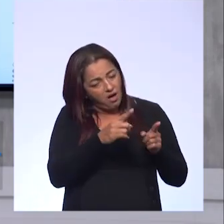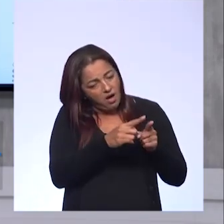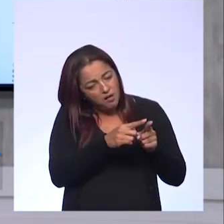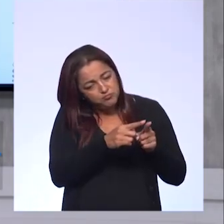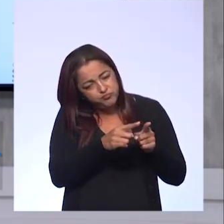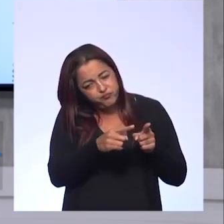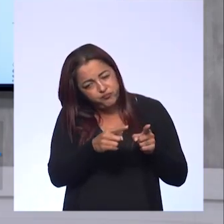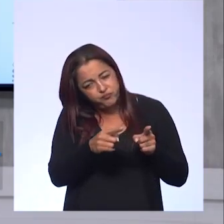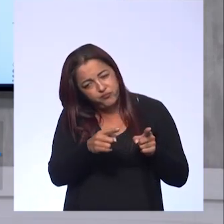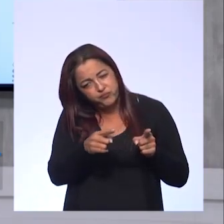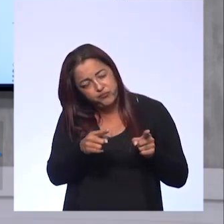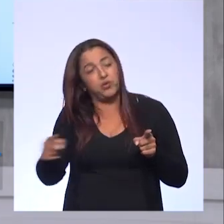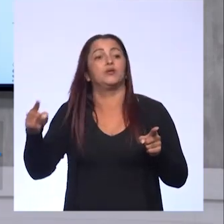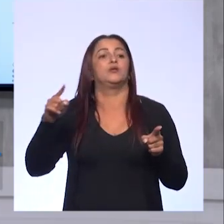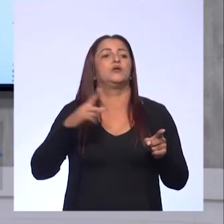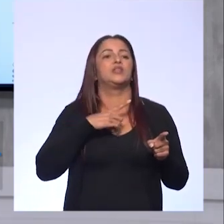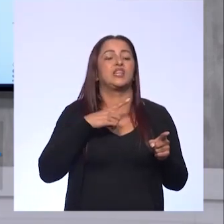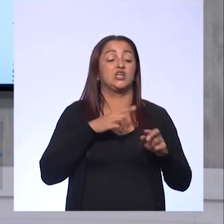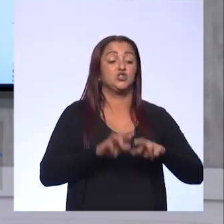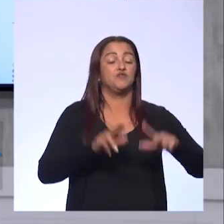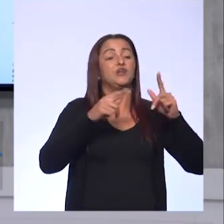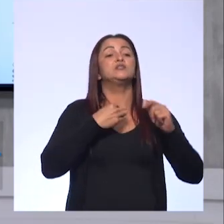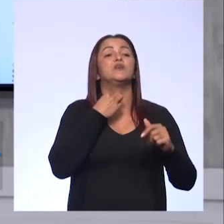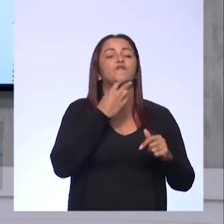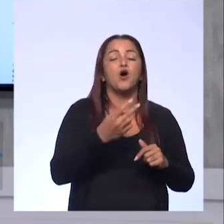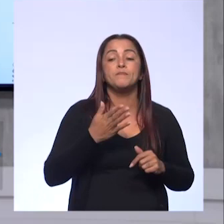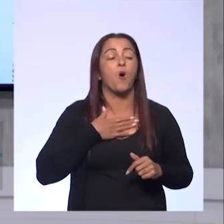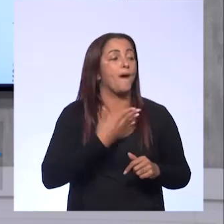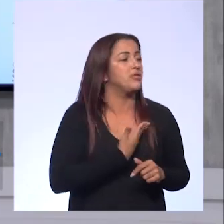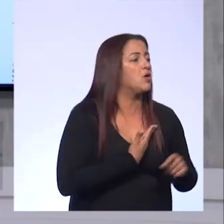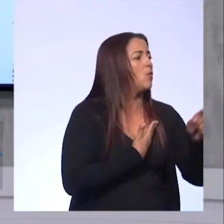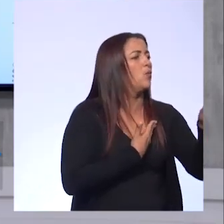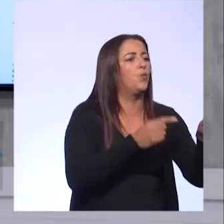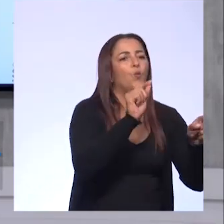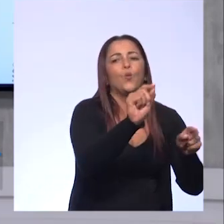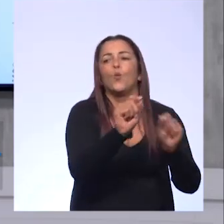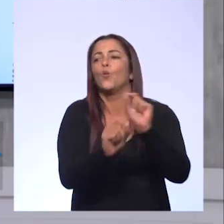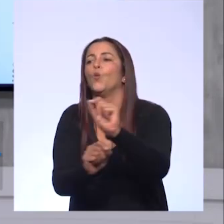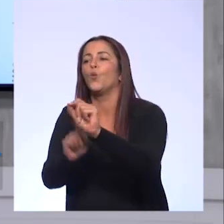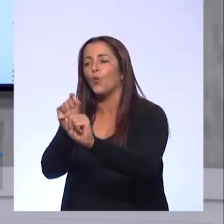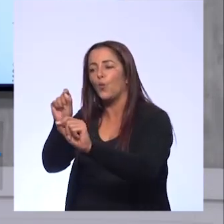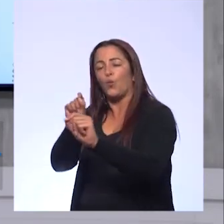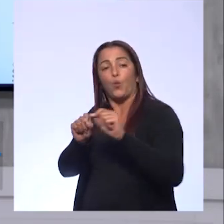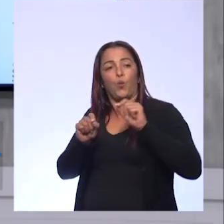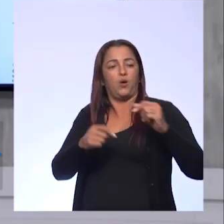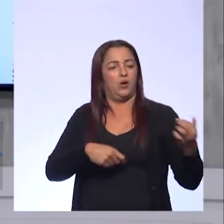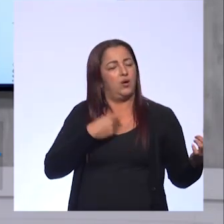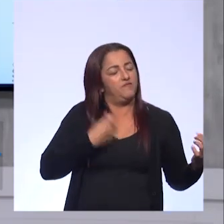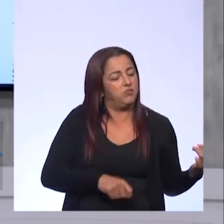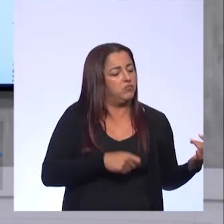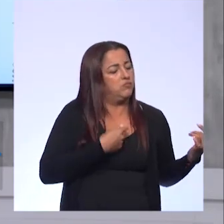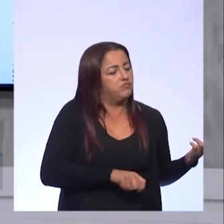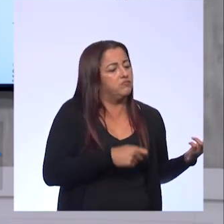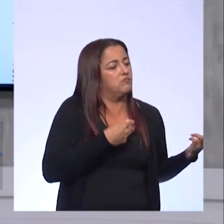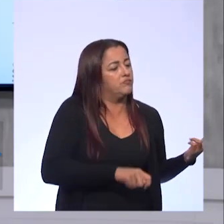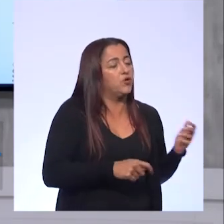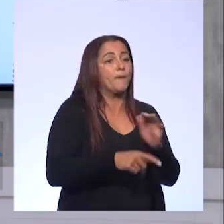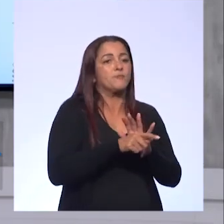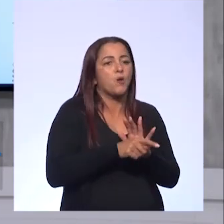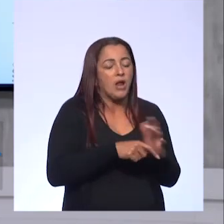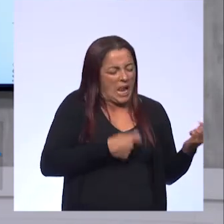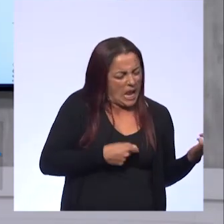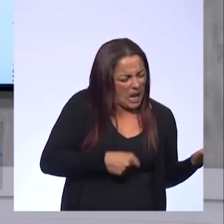O que diferencia a minha vó da vó do comigo da voz o meu irmão instrumento musical a frequência da